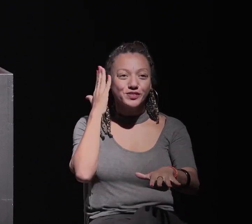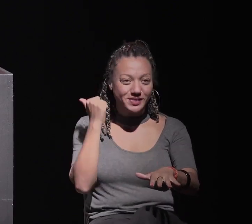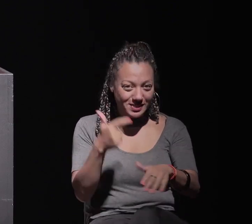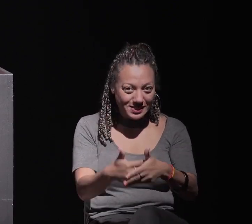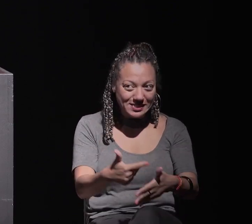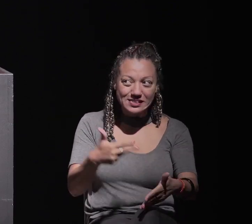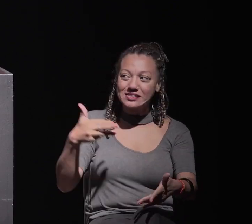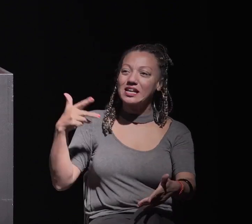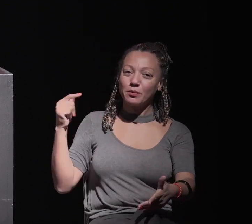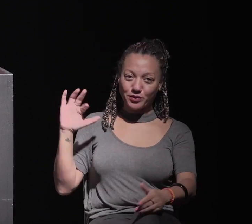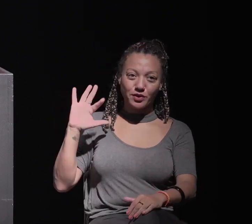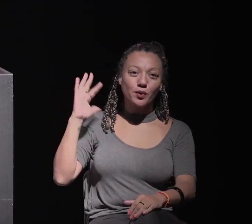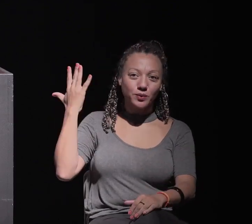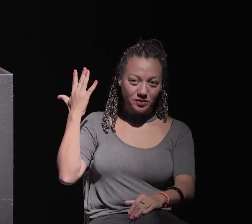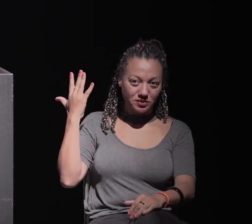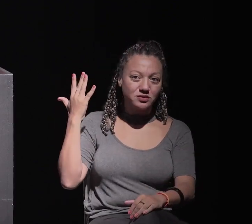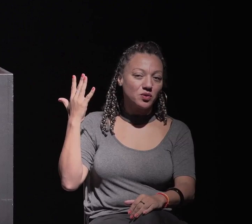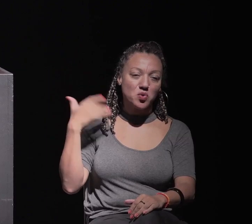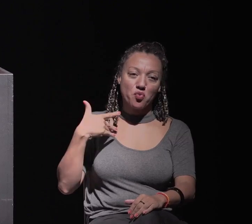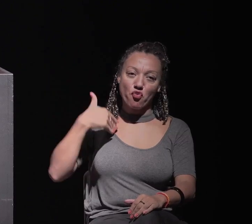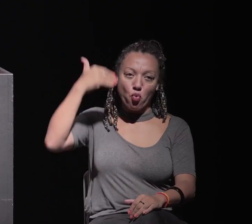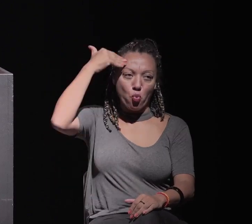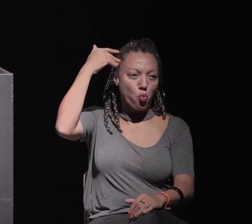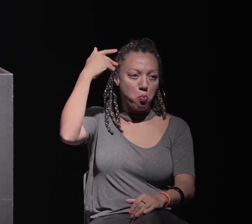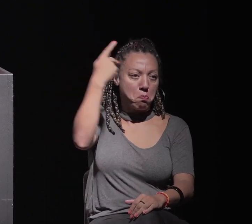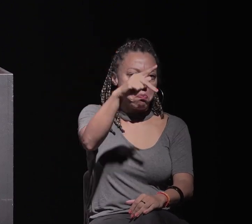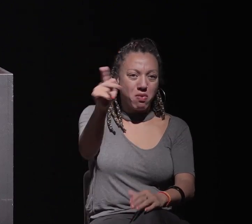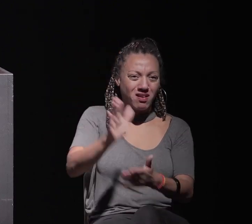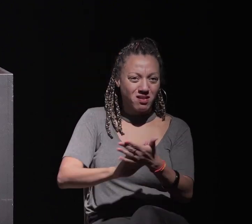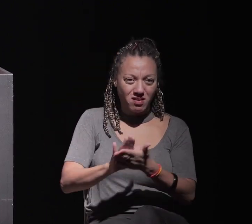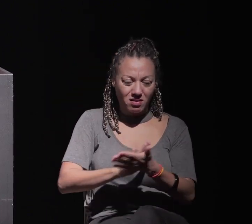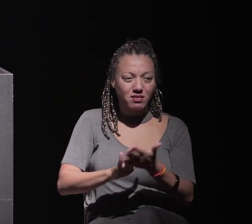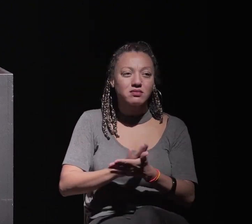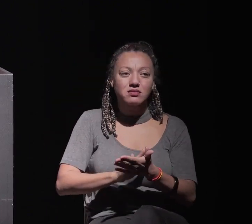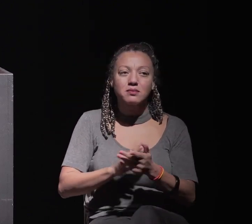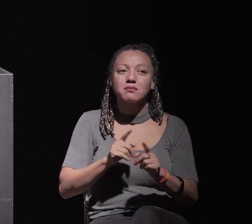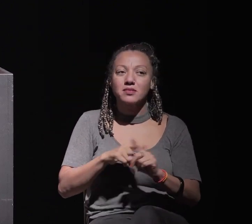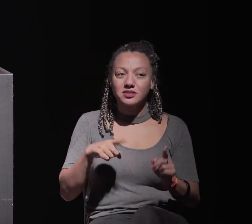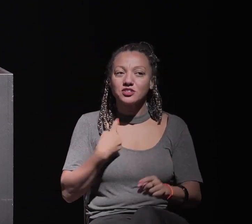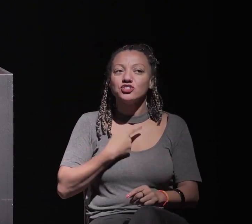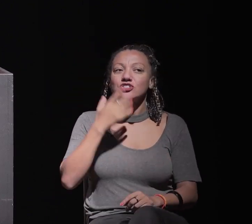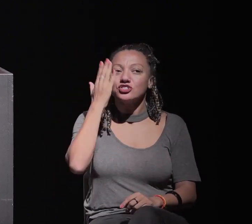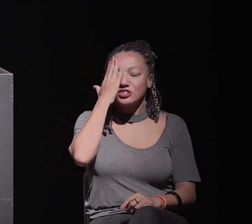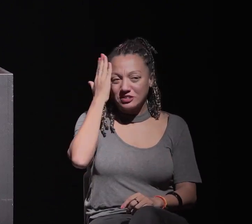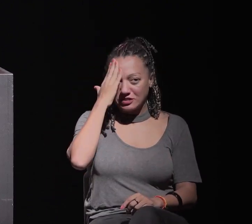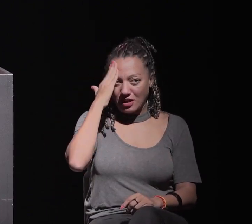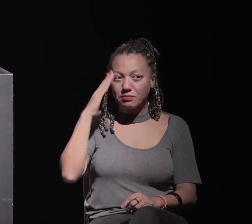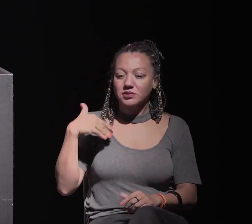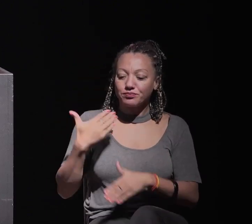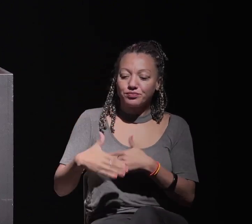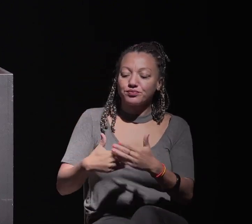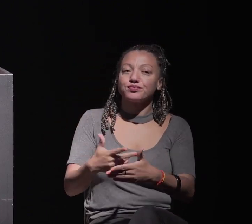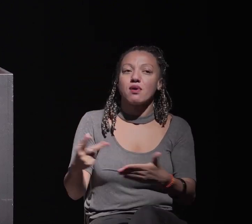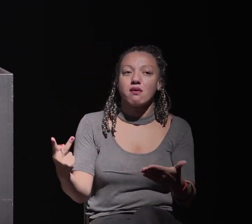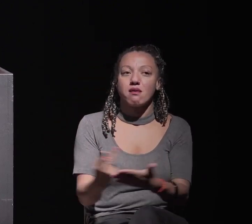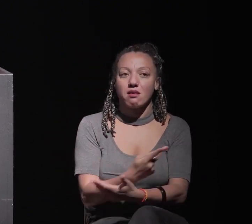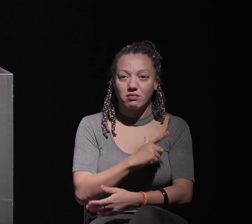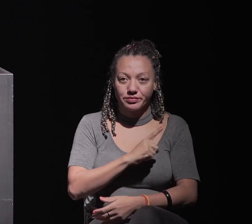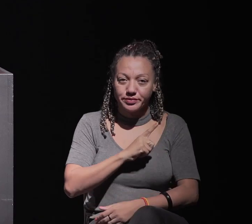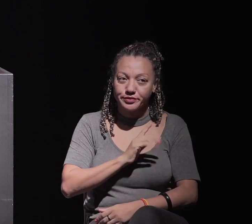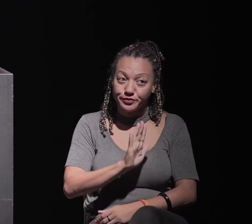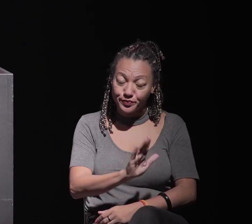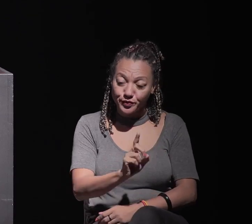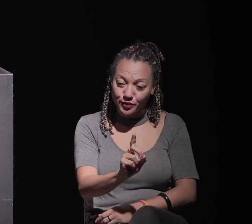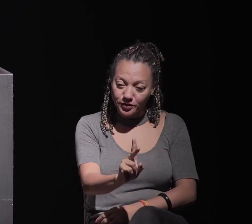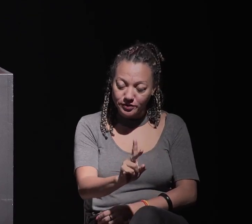culpados, nem nada do tipo, é uma análise bem complexa de se fazer, mas a gente sabe que as coisas não caminharam muito bem no decorrer disso, né?